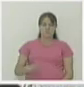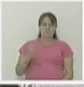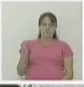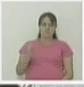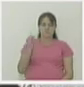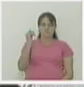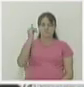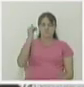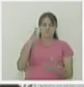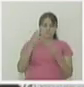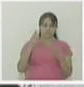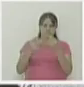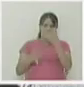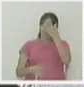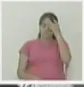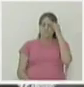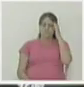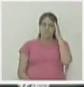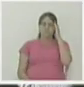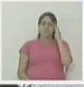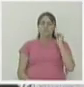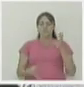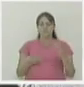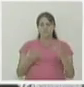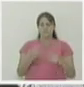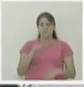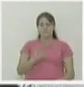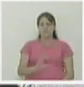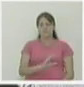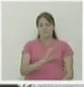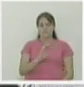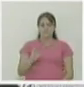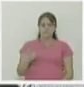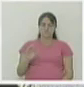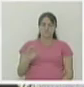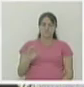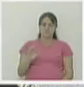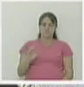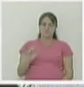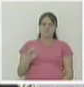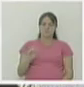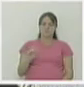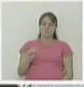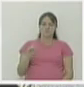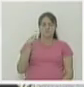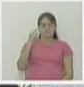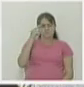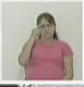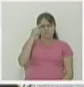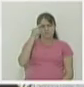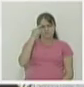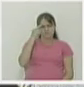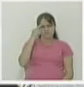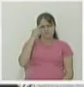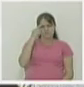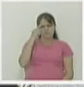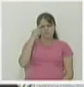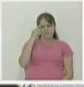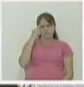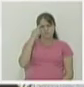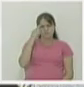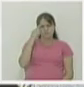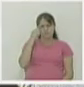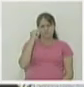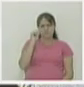muitos de nós e muitos cristãos, muitos católicos ainda pensam que nós temos,